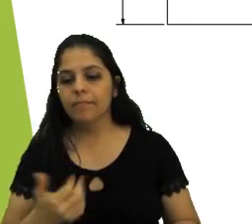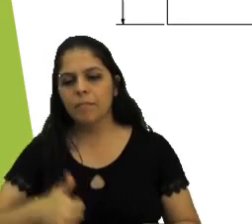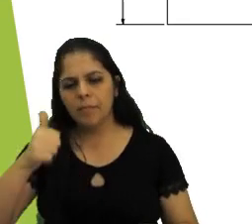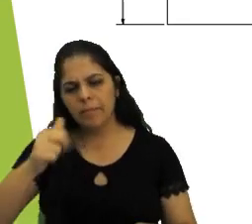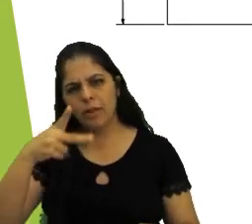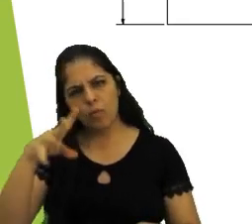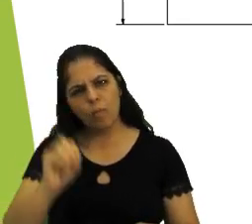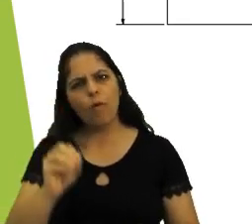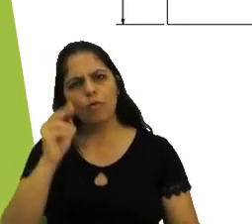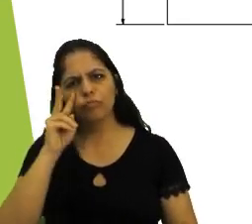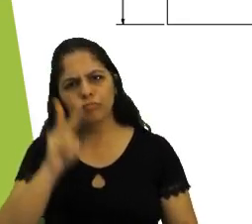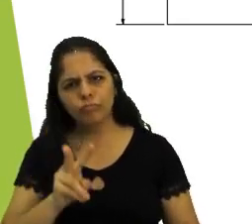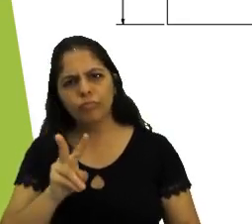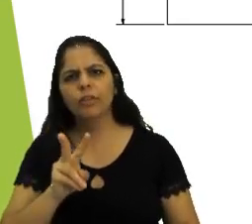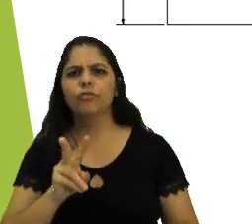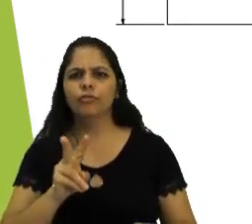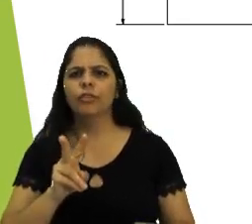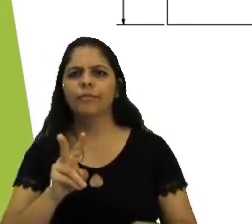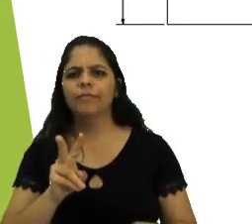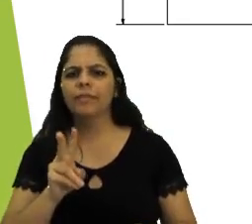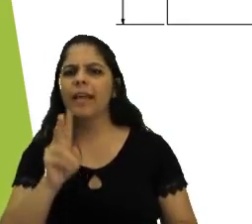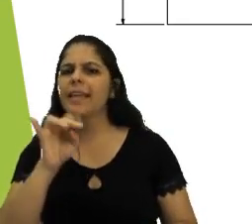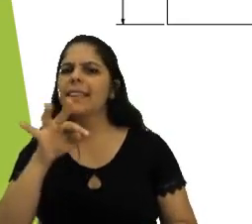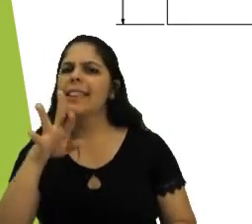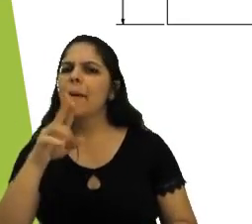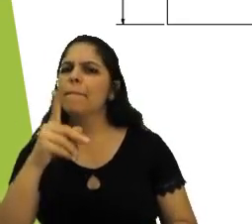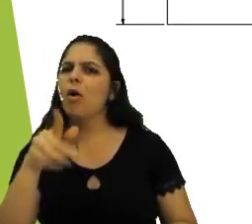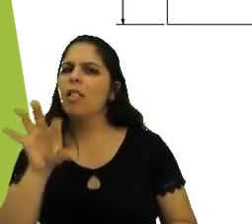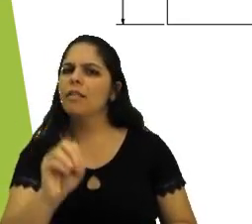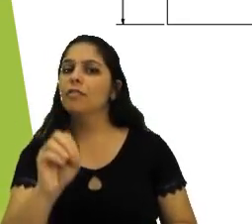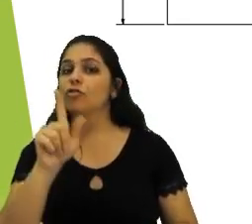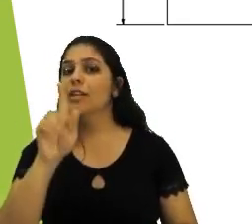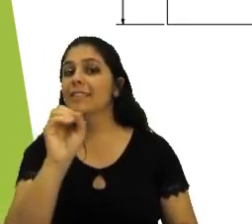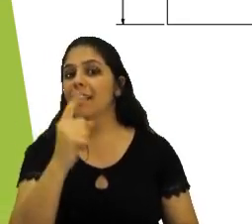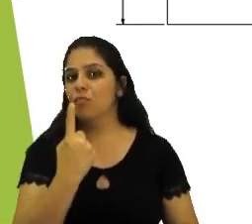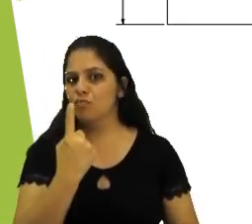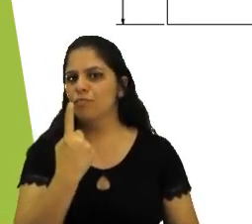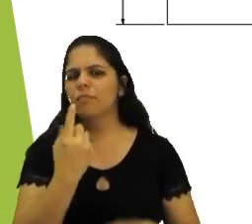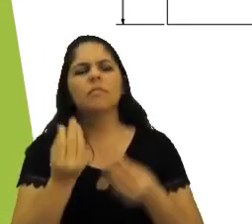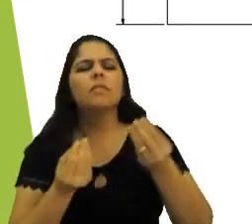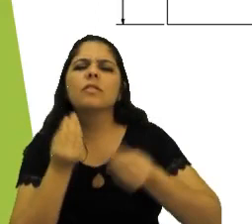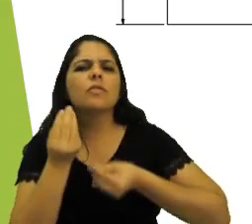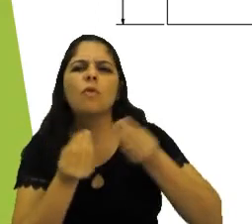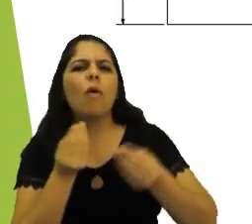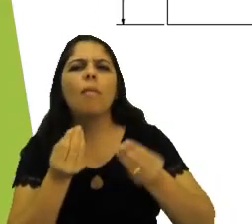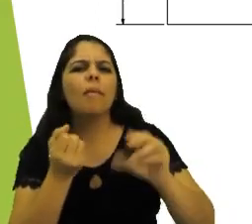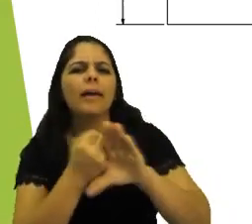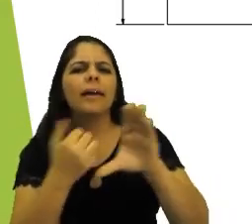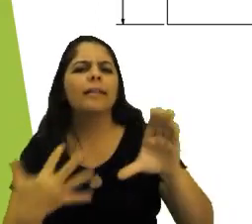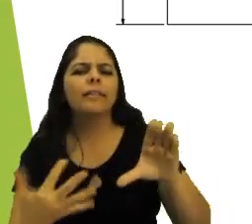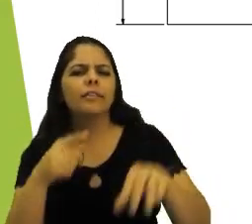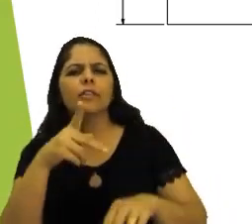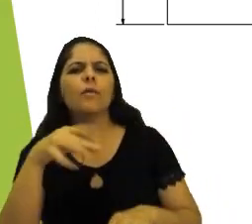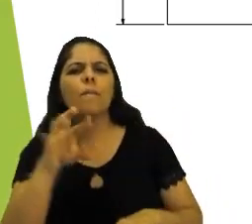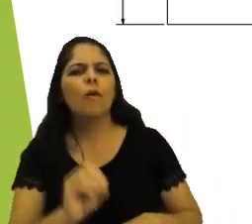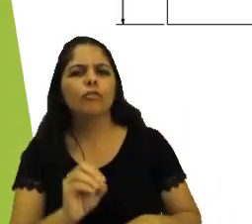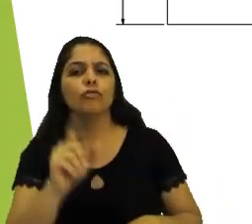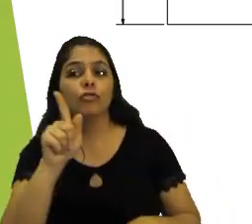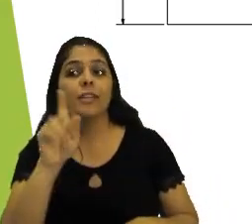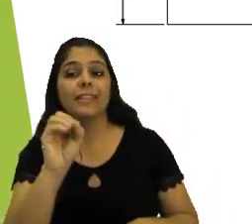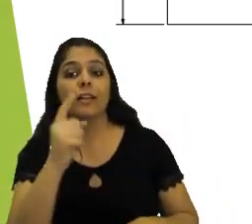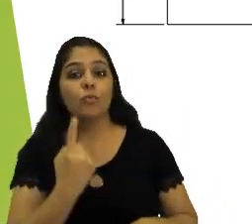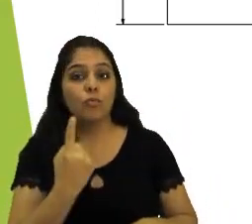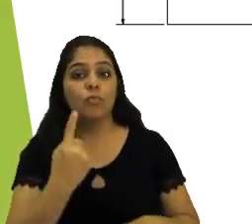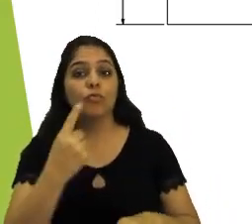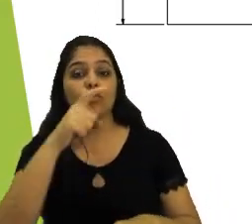caso, seria a interpolação G01, né? E como seria a descrição desse ponto, né? Seria G01,